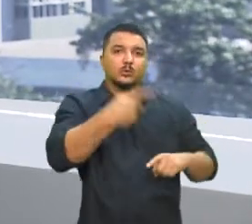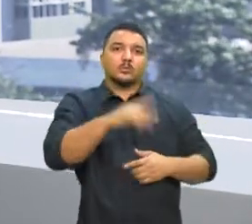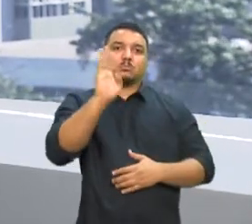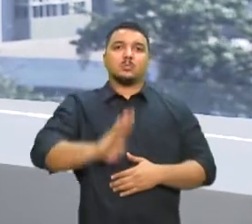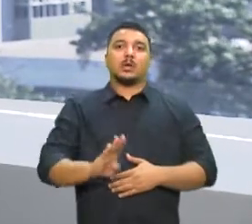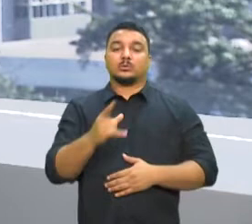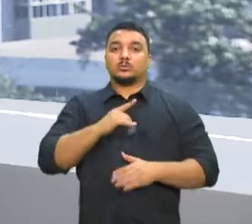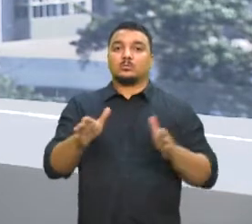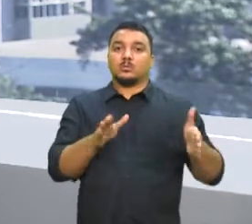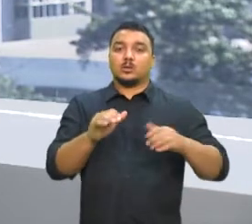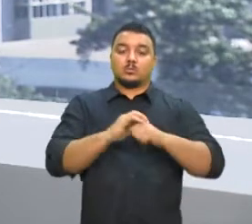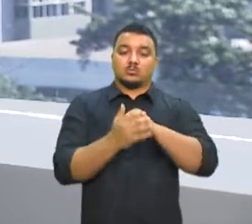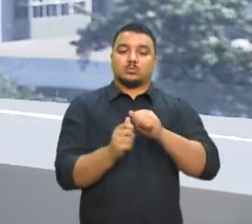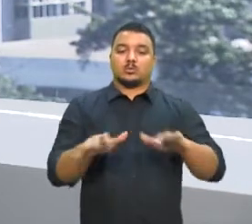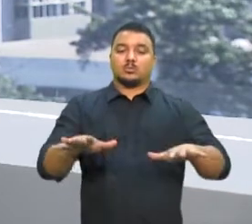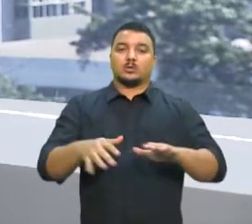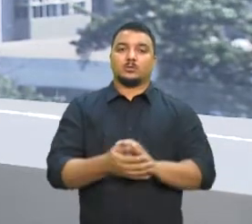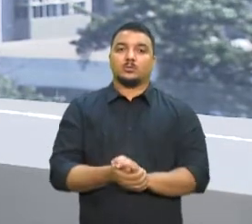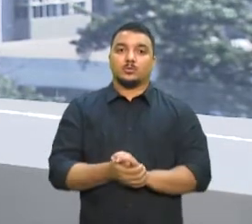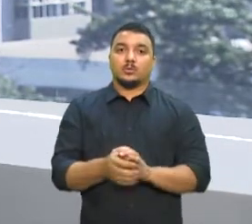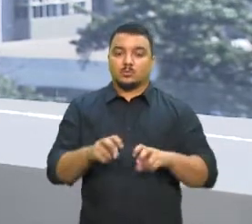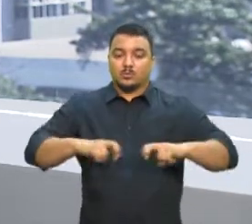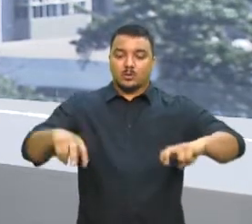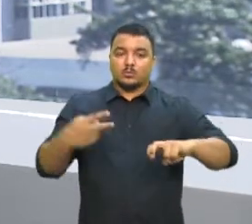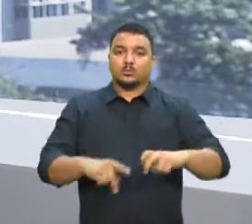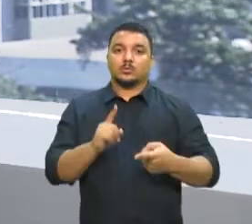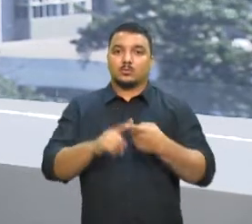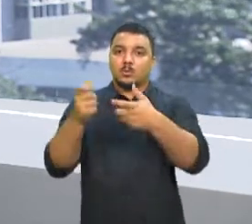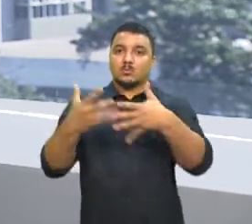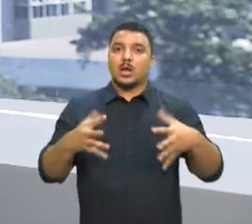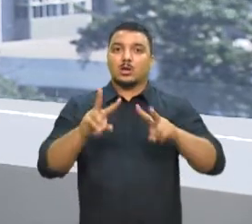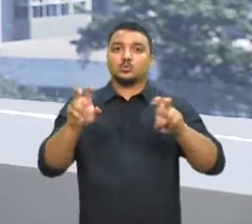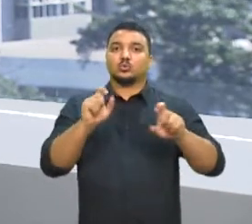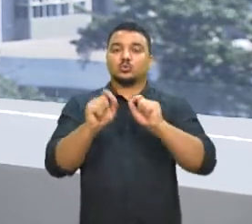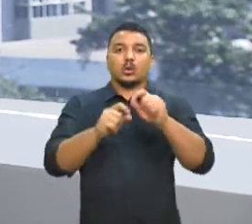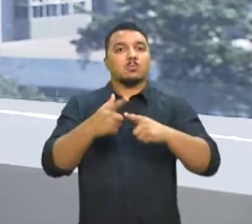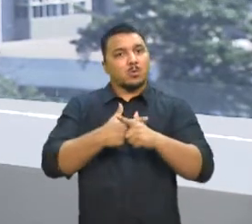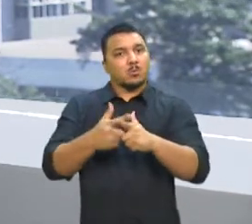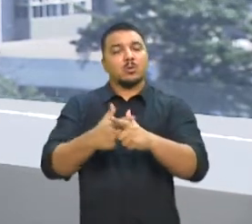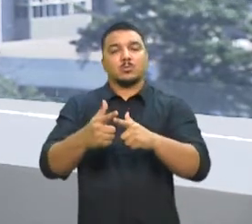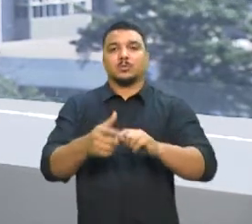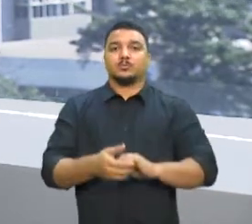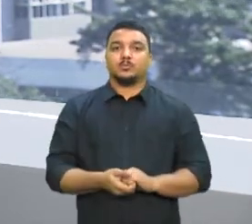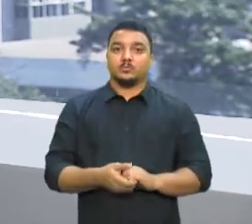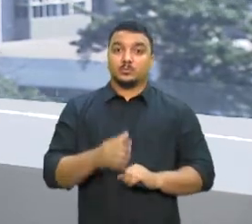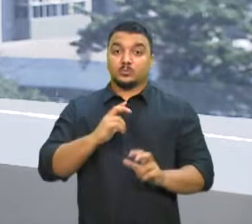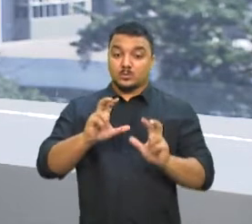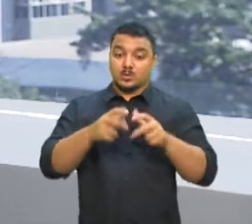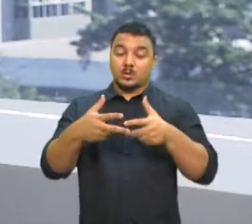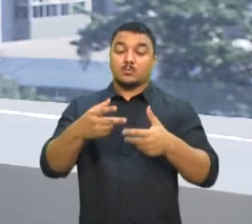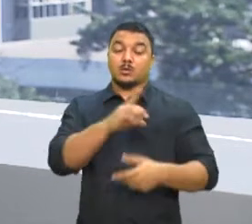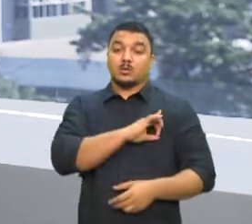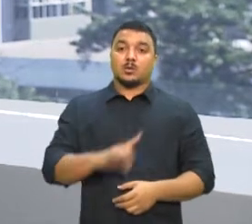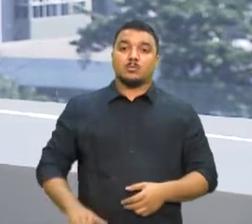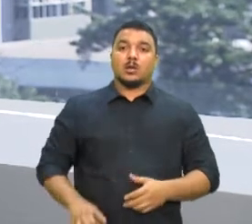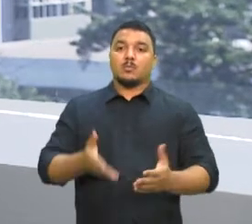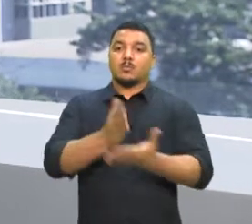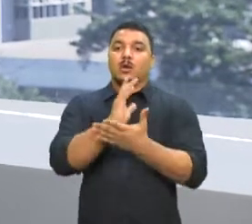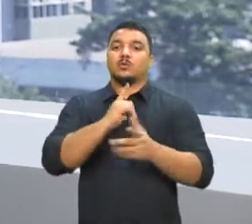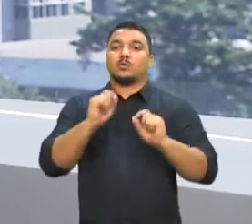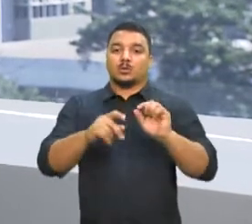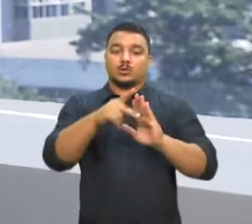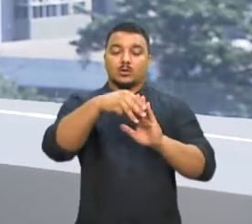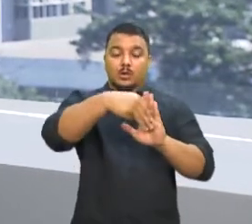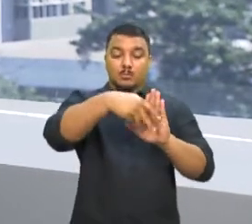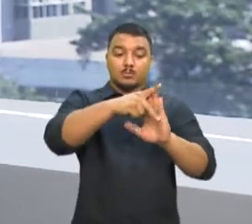durante a pandemia. Parlamentares também falam sobre esse problema. E a Câmara dos Deputados aprova a medida provisória